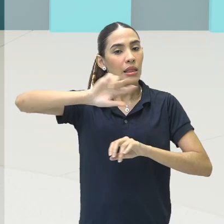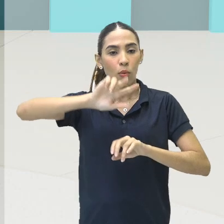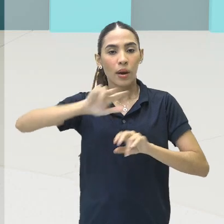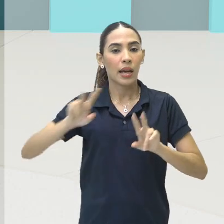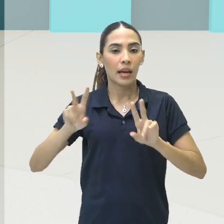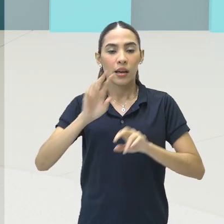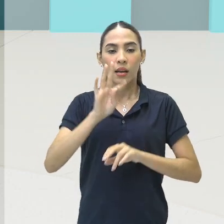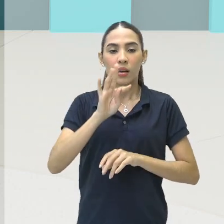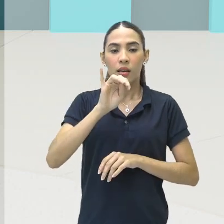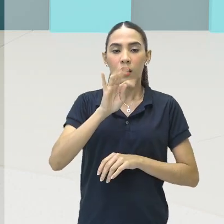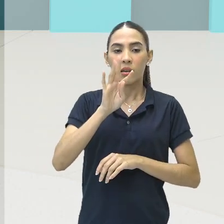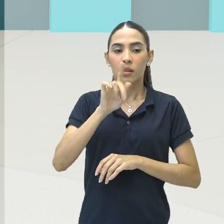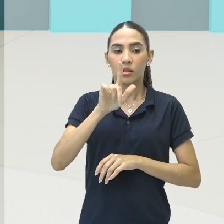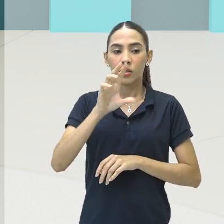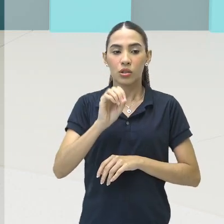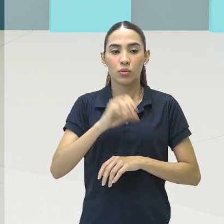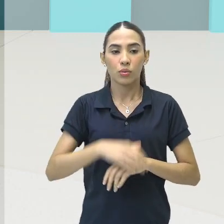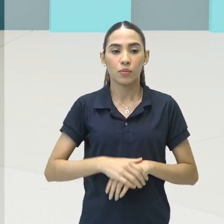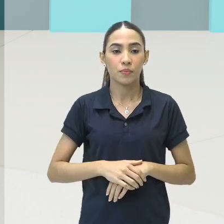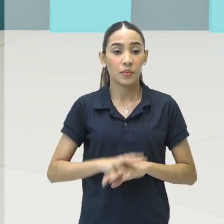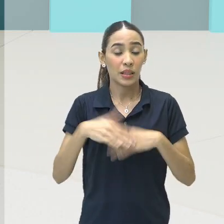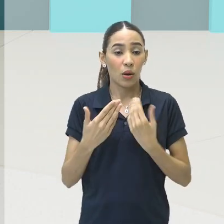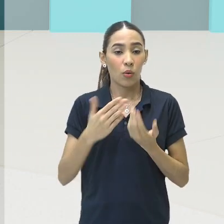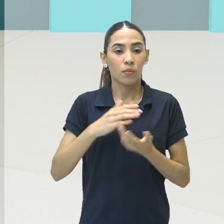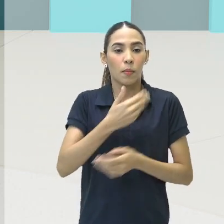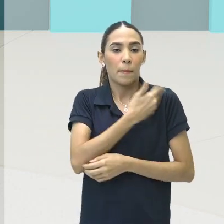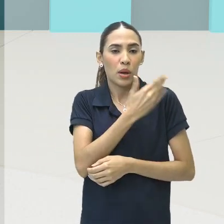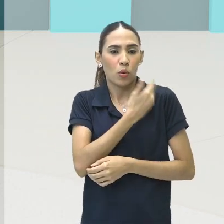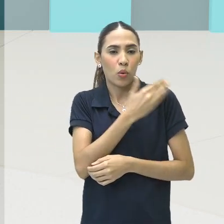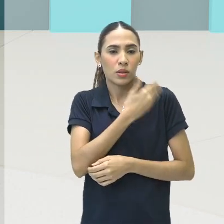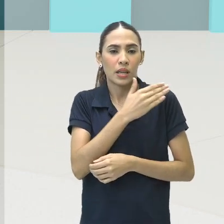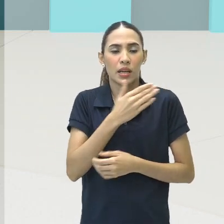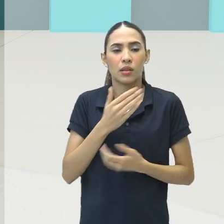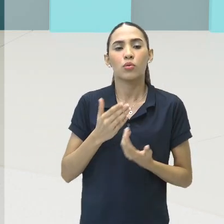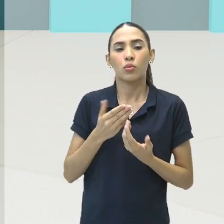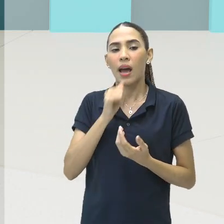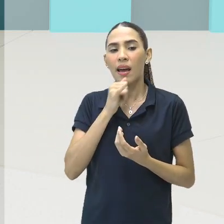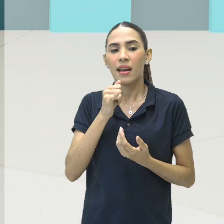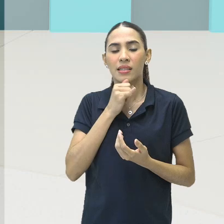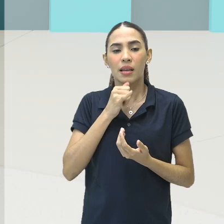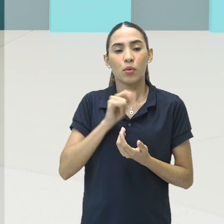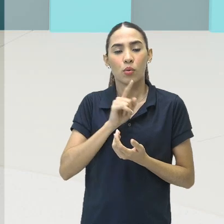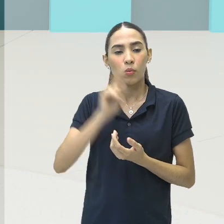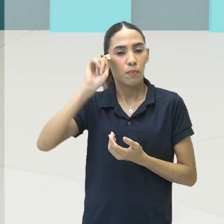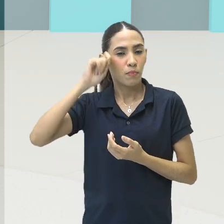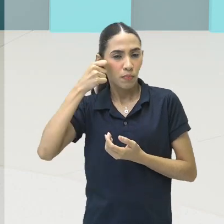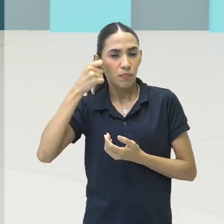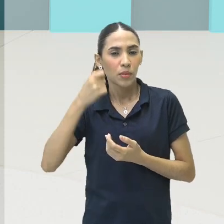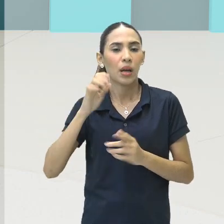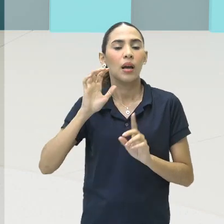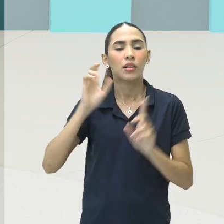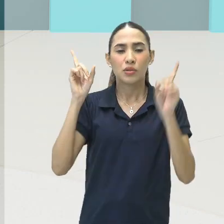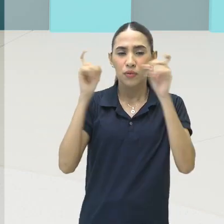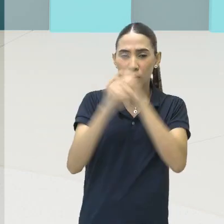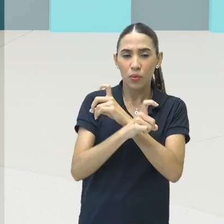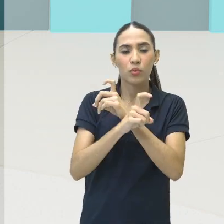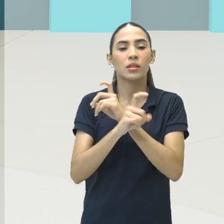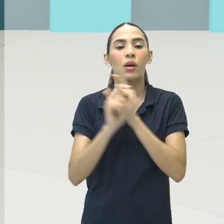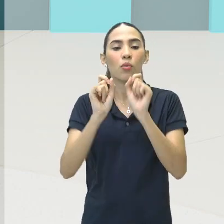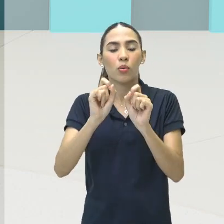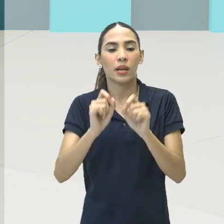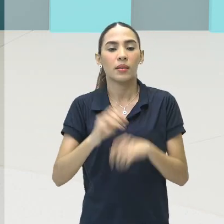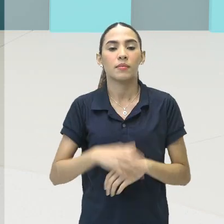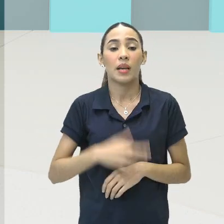título, tá? E a tese, o preconceito contra as religiões de matriz africana dificulta o combate à